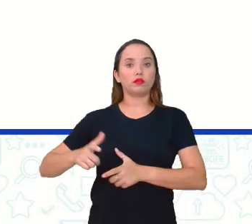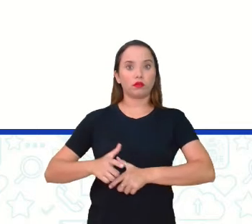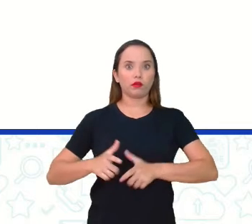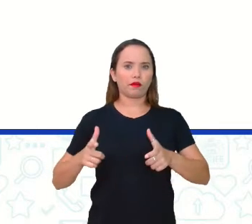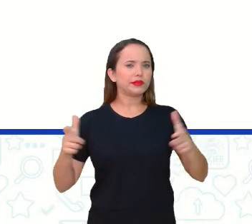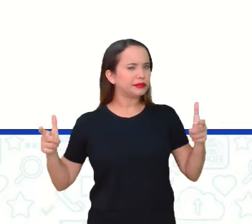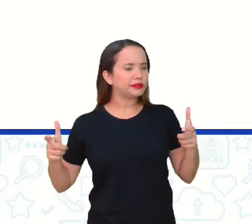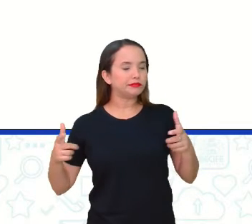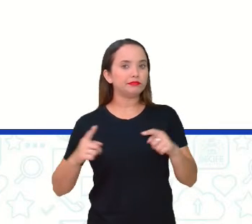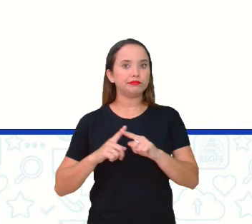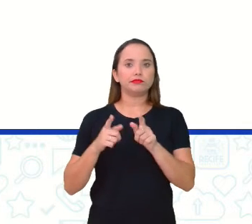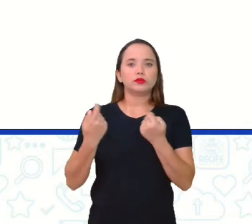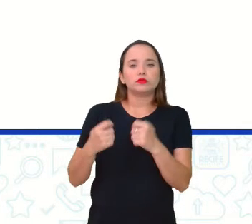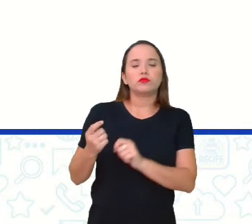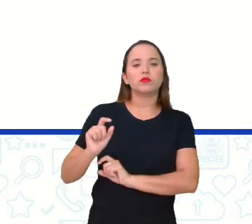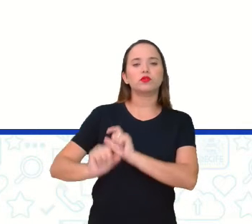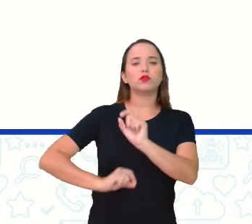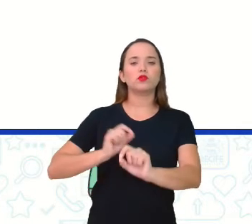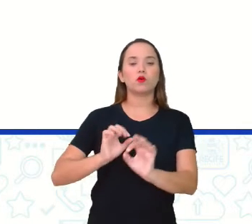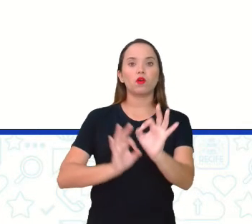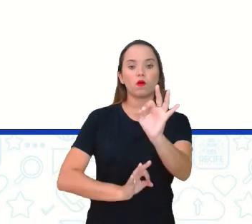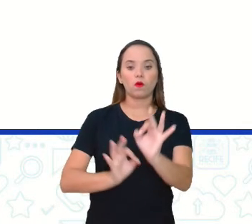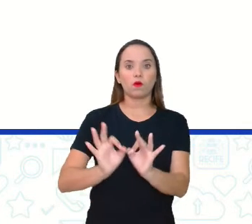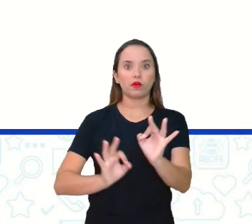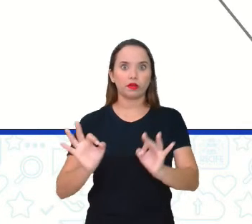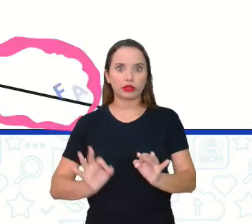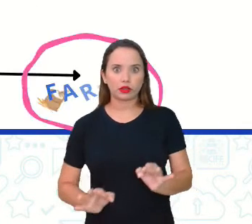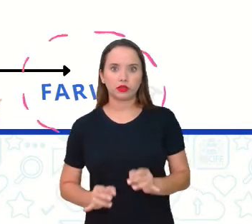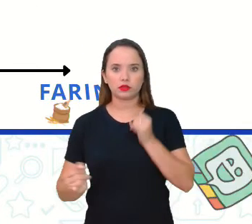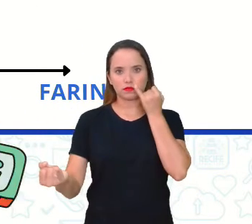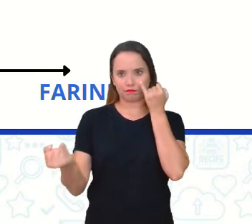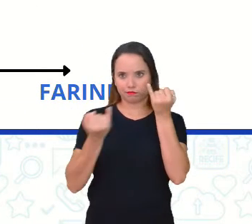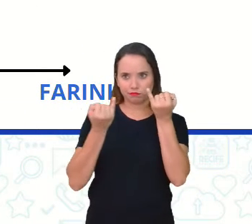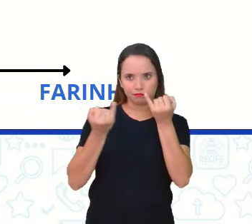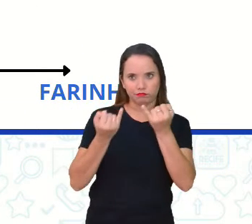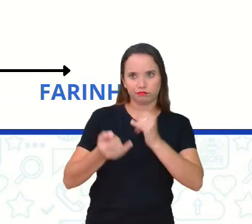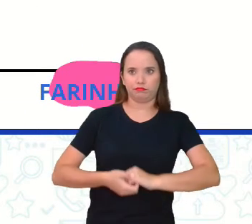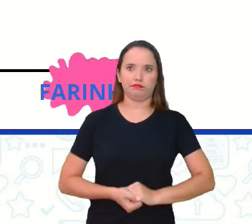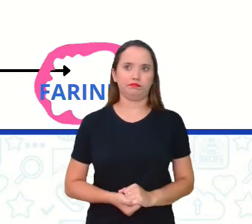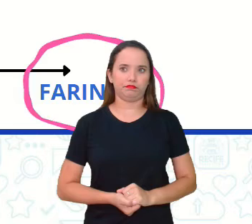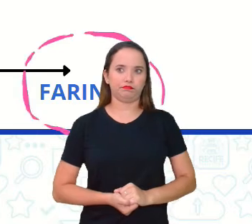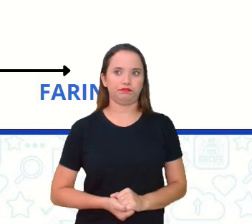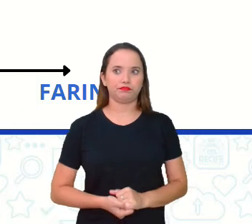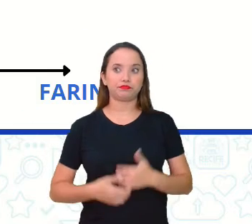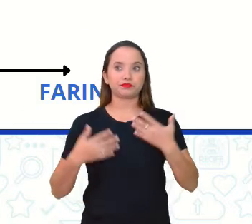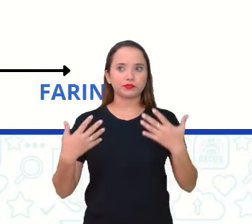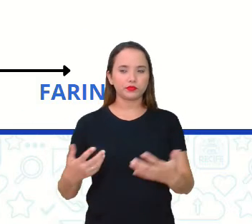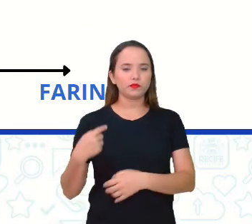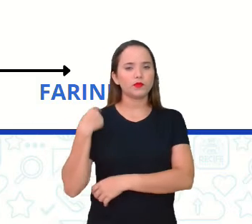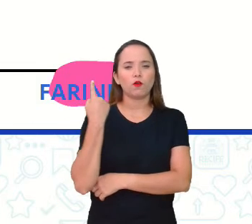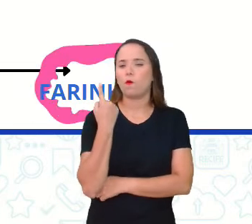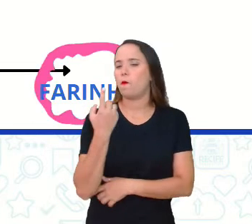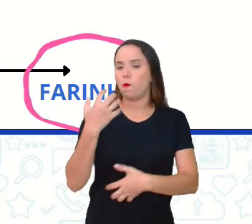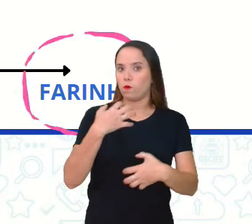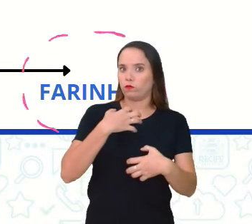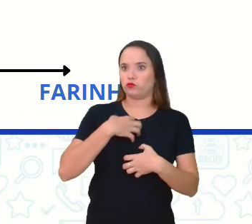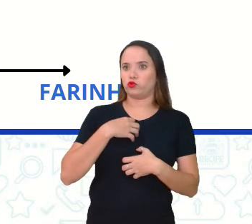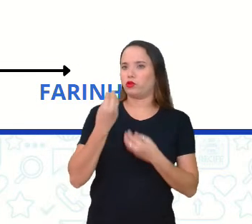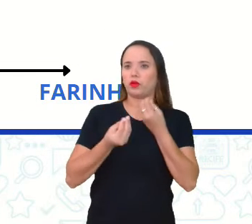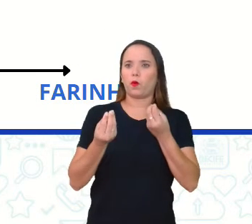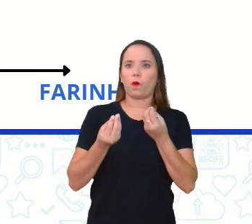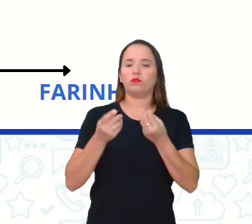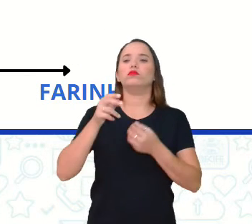para isso a gente precisa ir organizando essas informações, tá certo? Uma das formas da gente organizar é